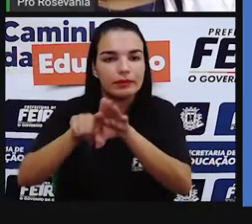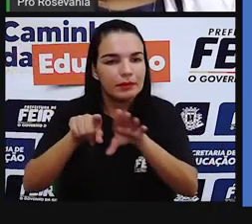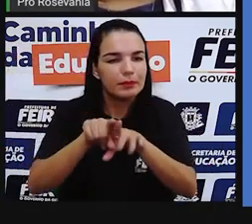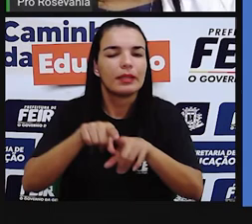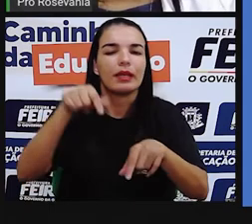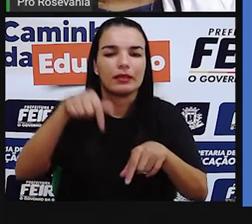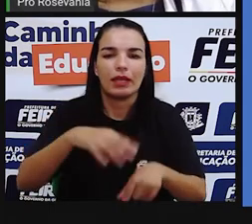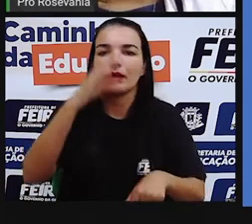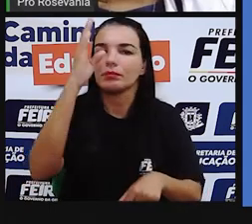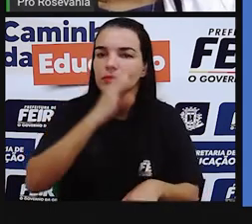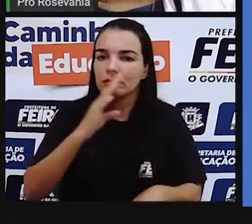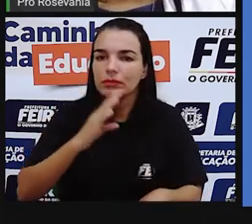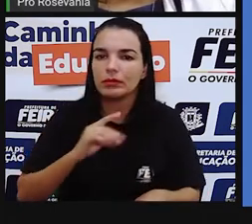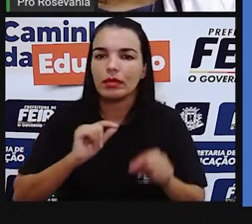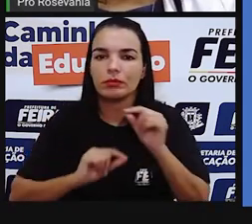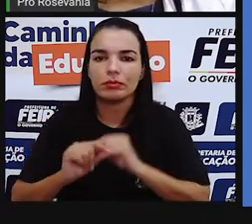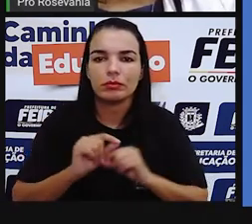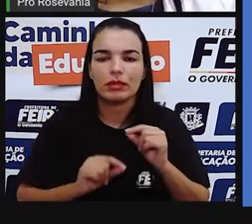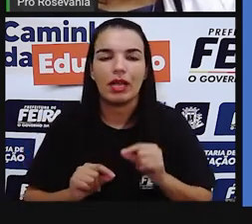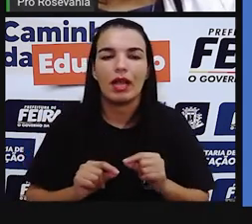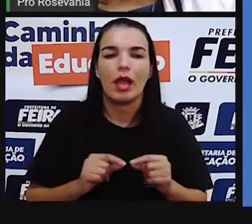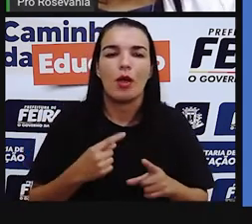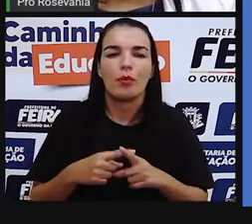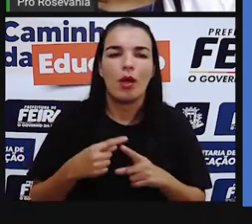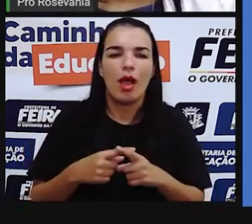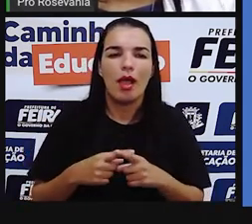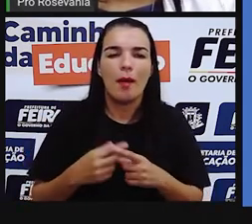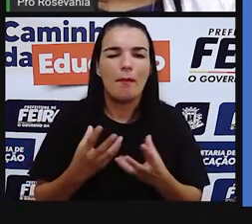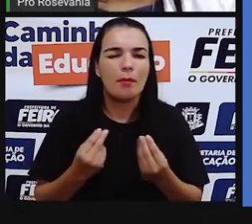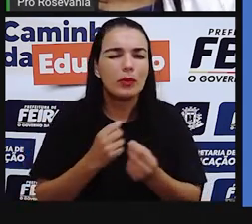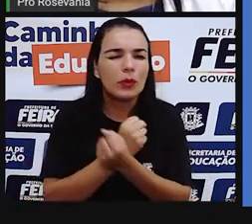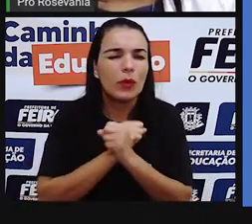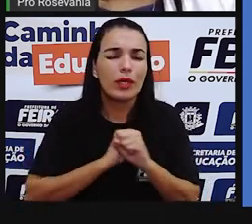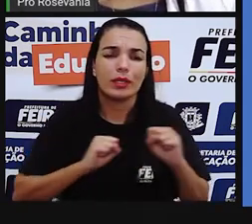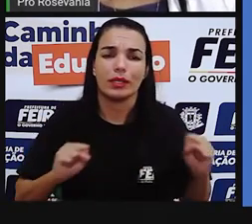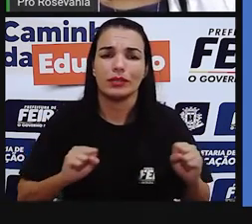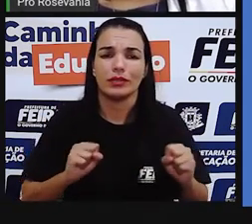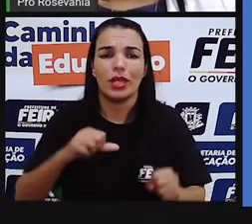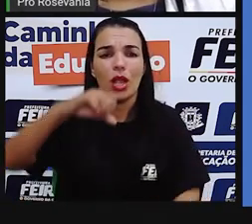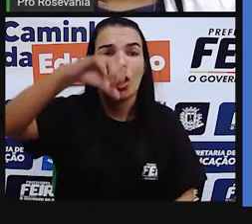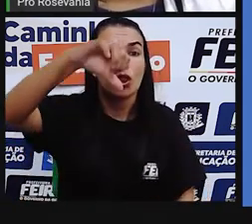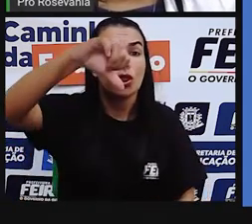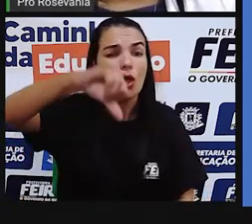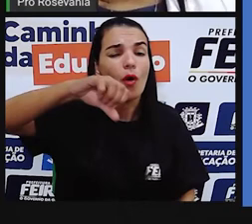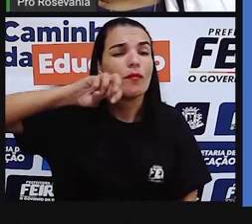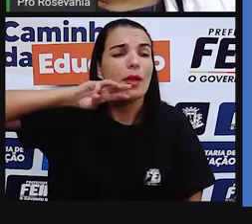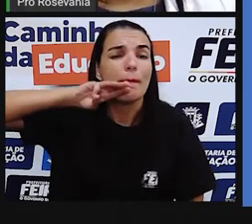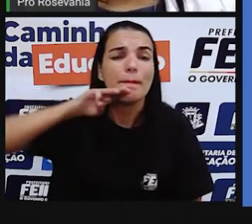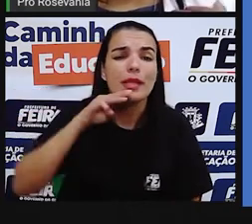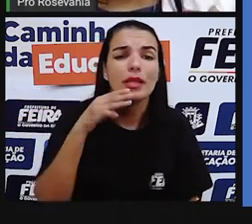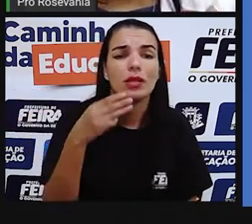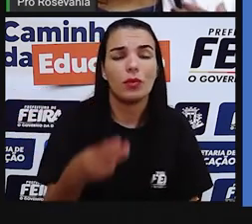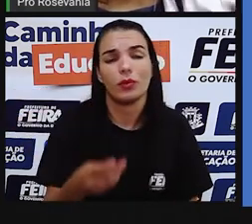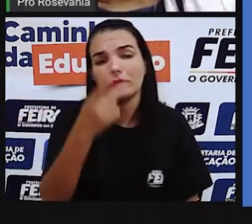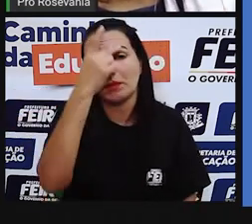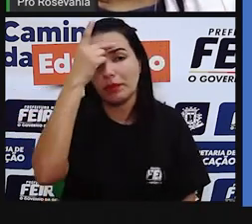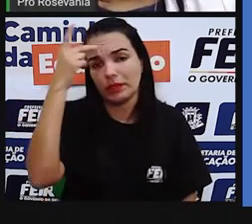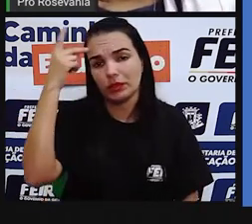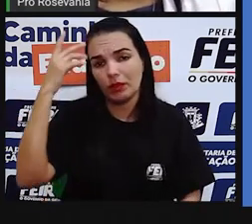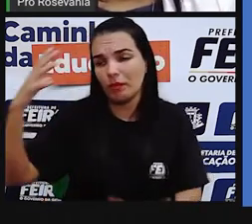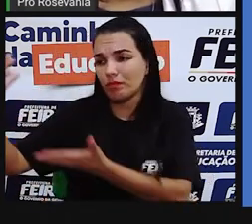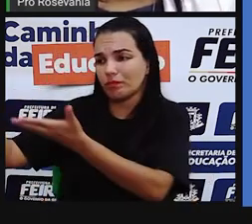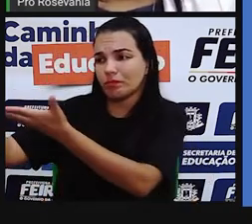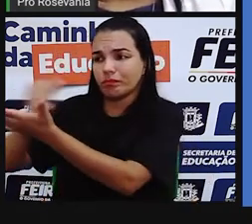A diáspora africana foi tão grande, foi mais de 9 milhões de pessoas, que, digamos assim, que ajuda, né, na